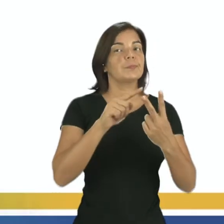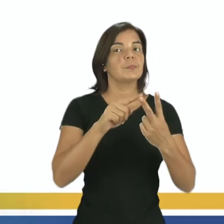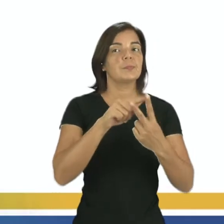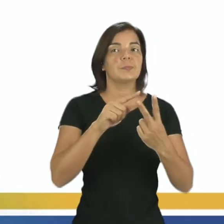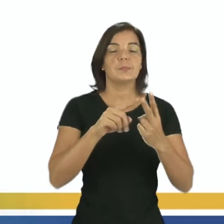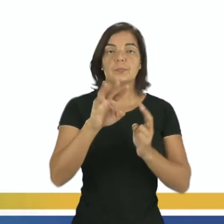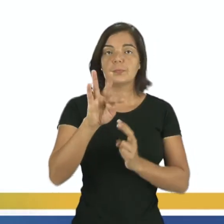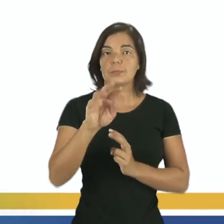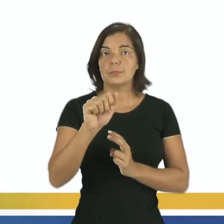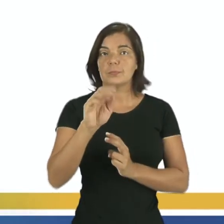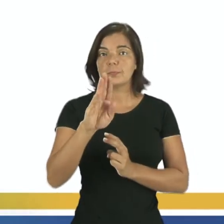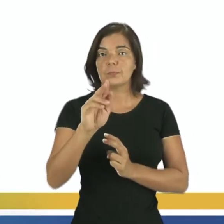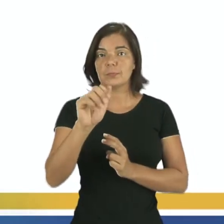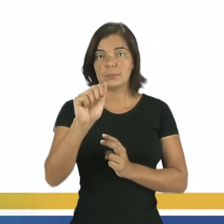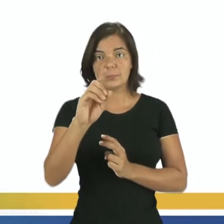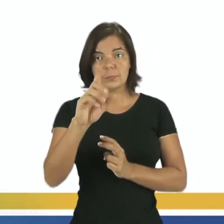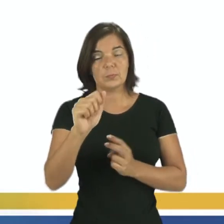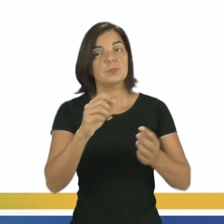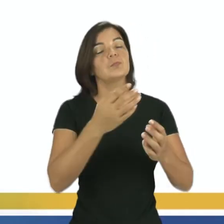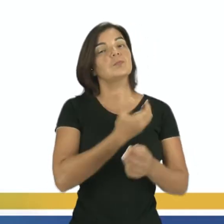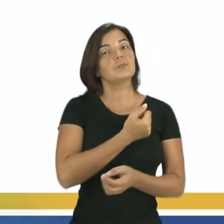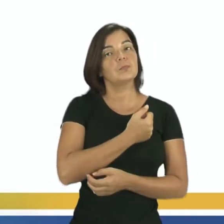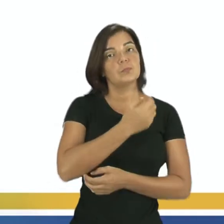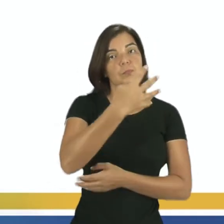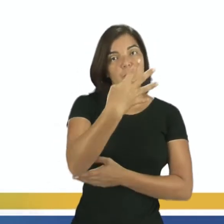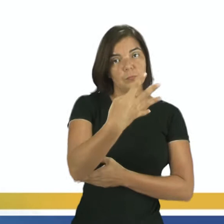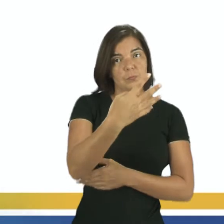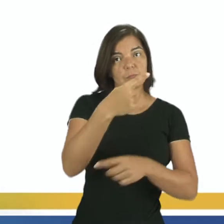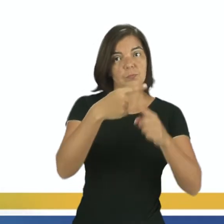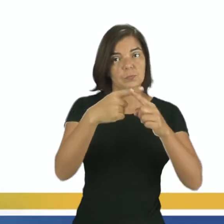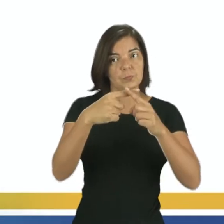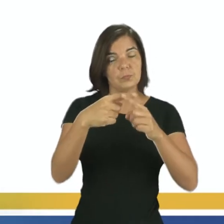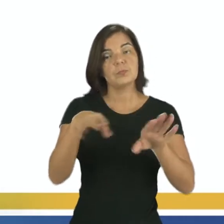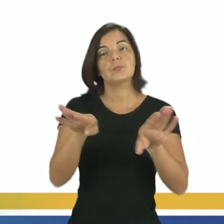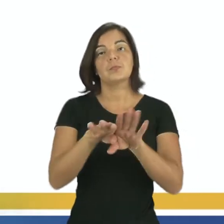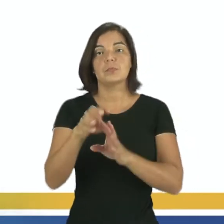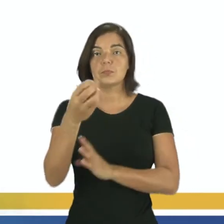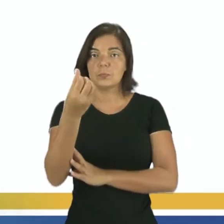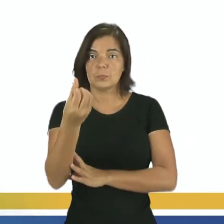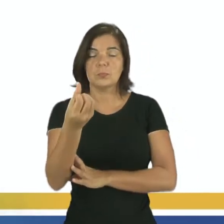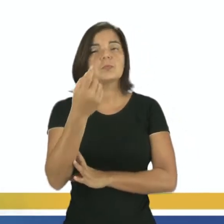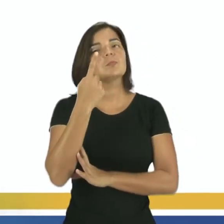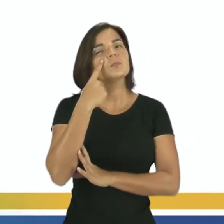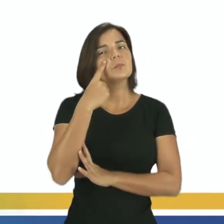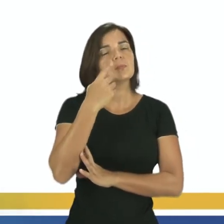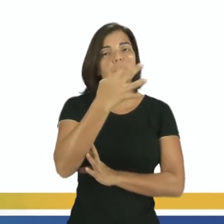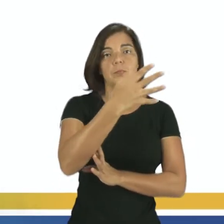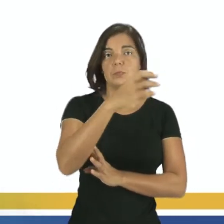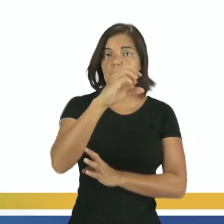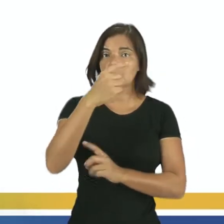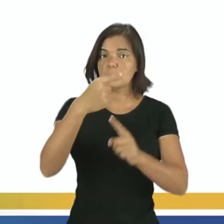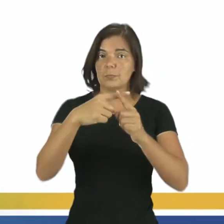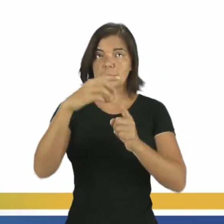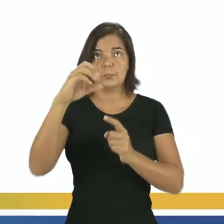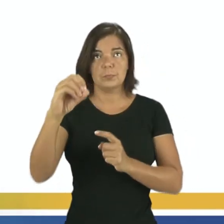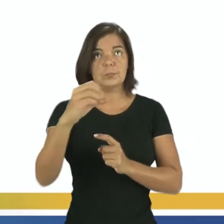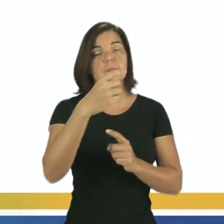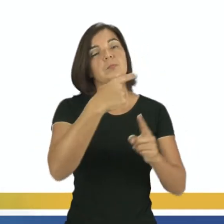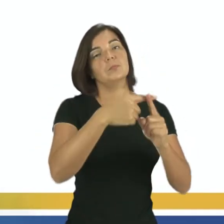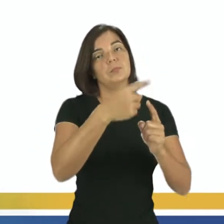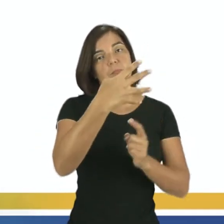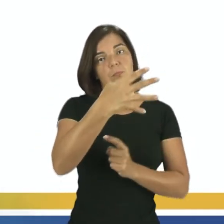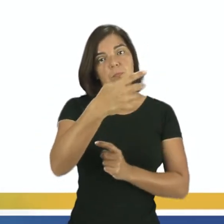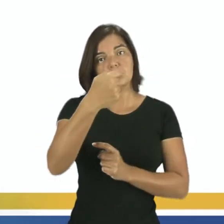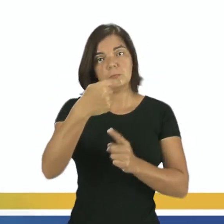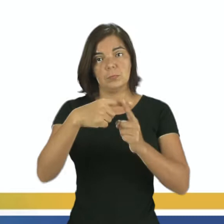você já conhece. A tabuada do 4, na multiplicação, e a tabuada do 6. Então nós temos aí 4 vezes 0, 0, 4 vezes 1,